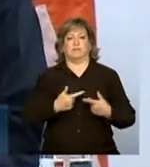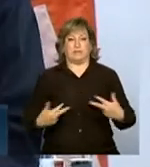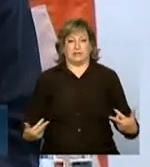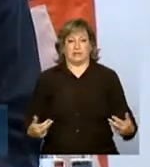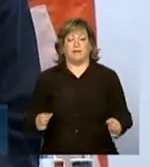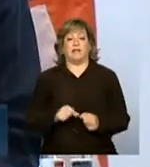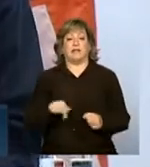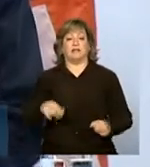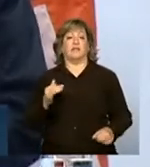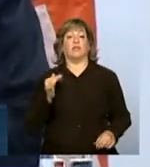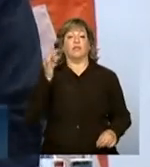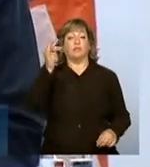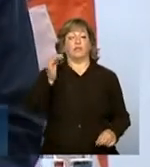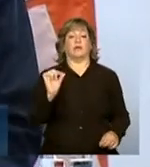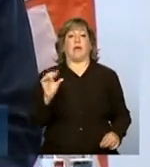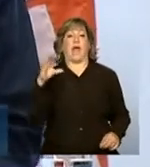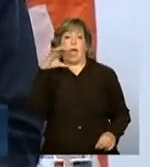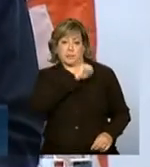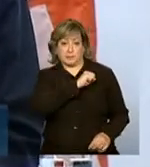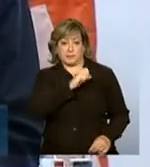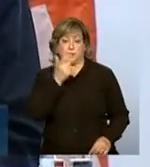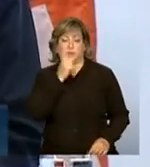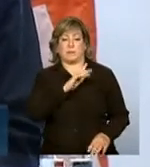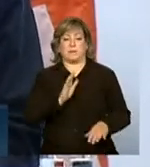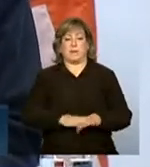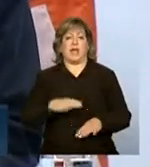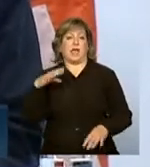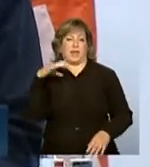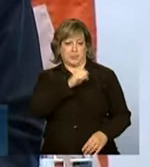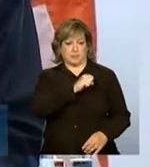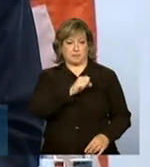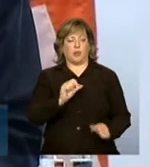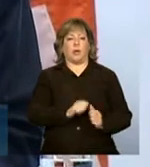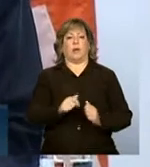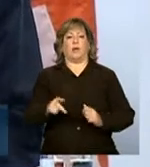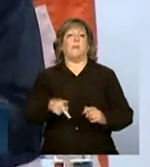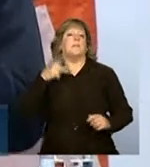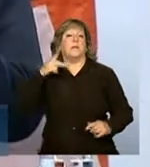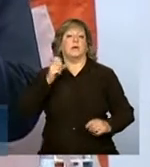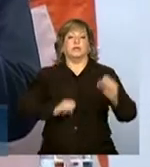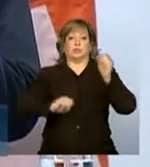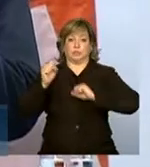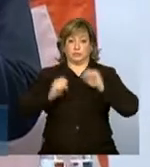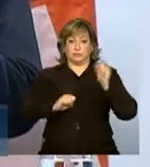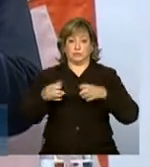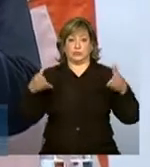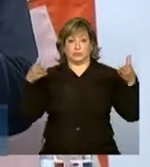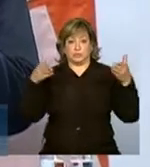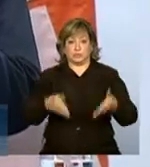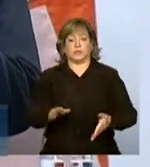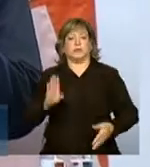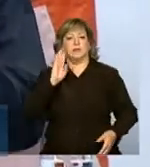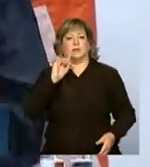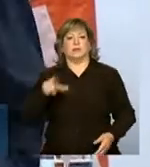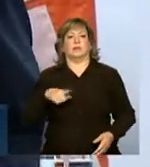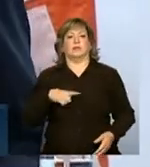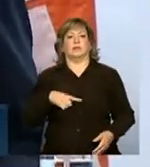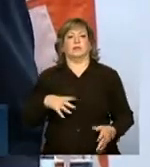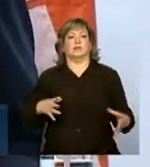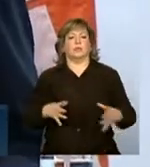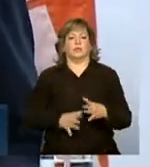seu futuro vir mais rápido, chegar mais rápido, com uma política industrial voltada para valorizar o conteúdo